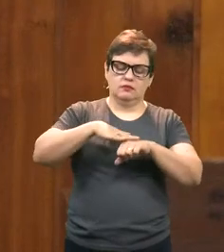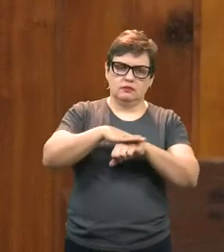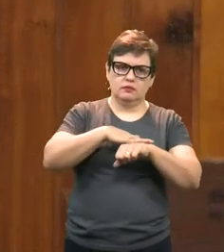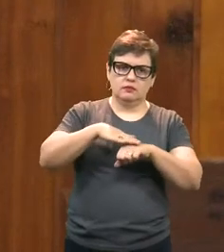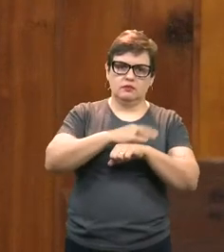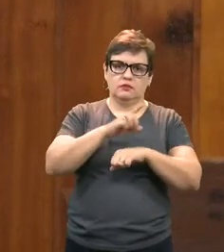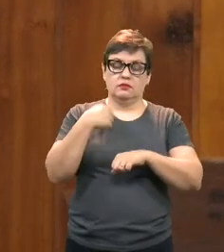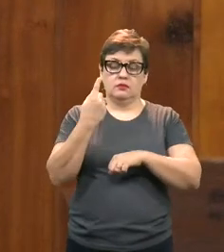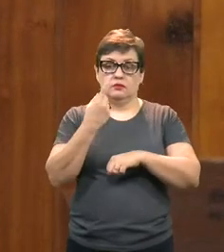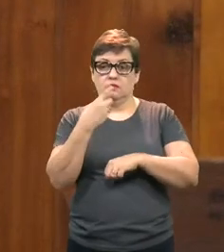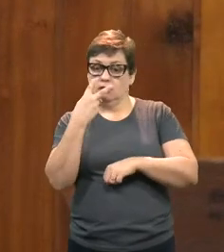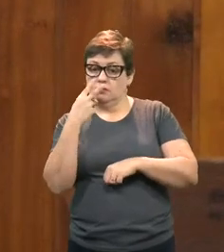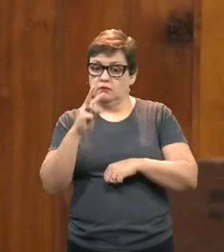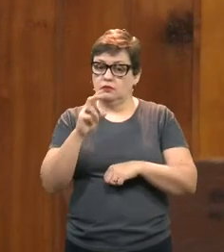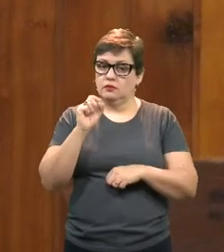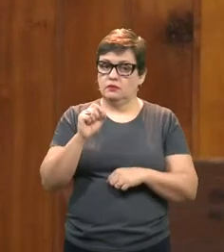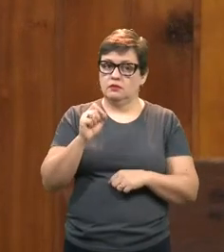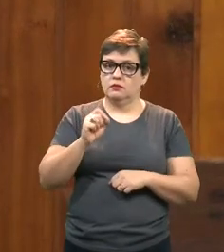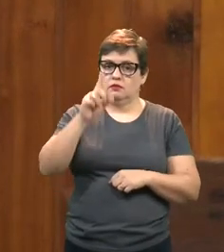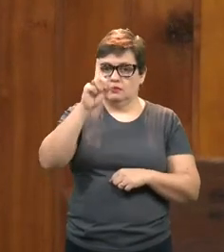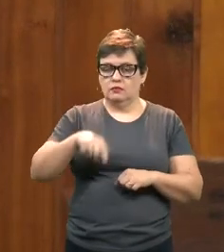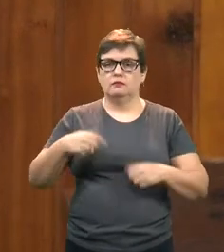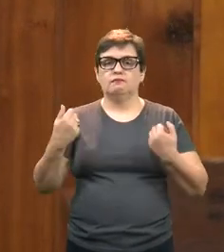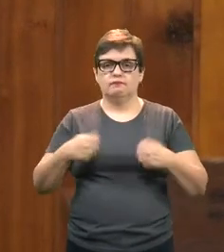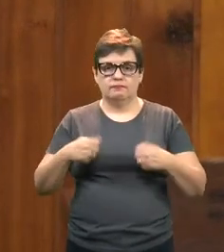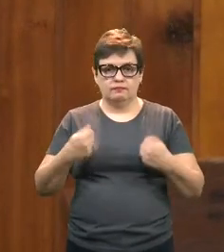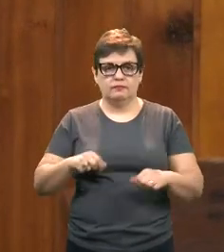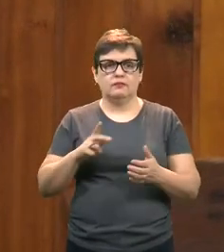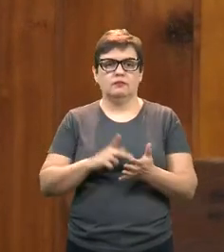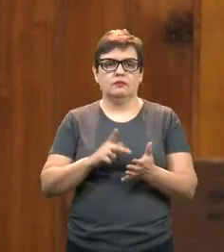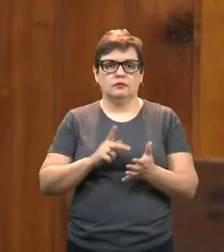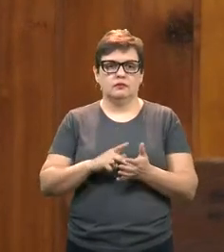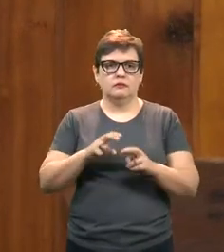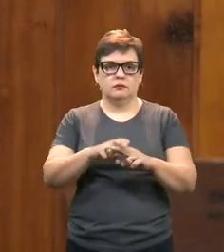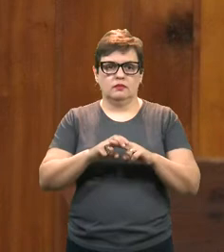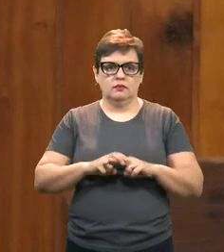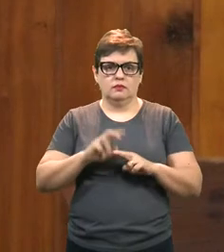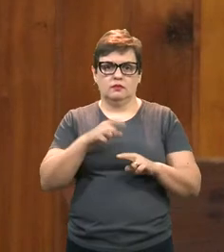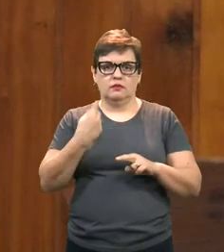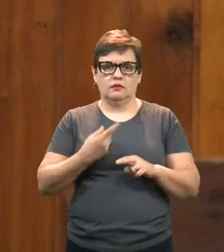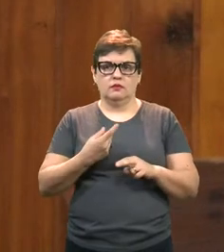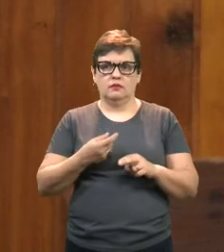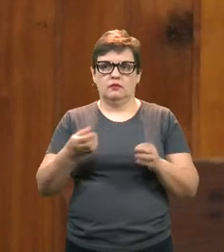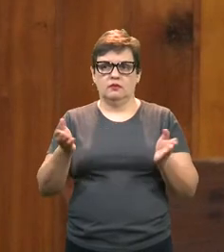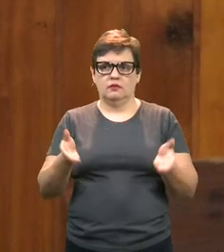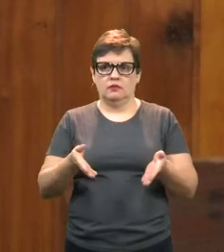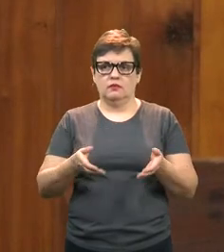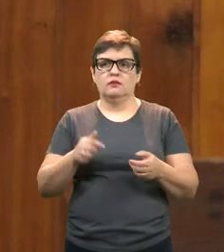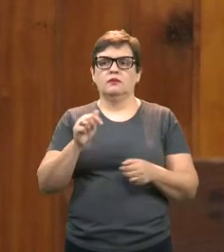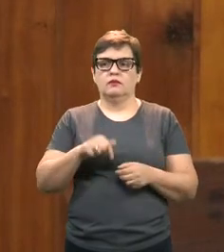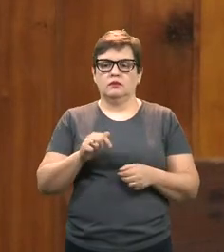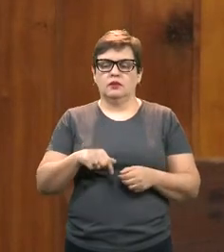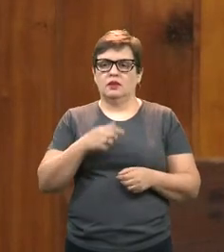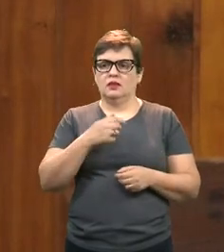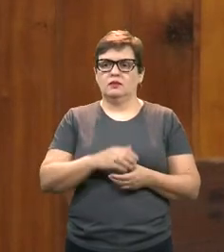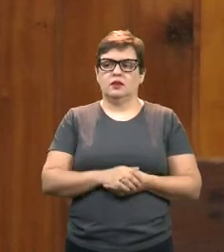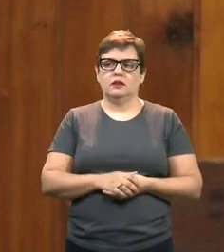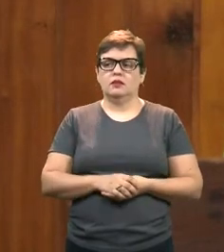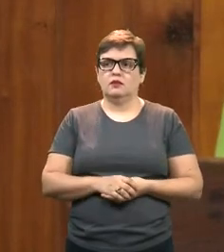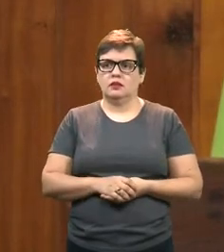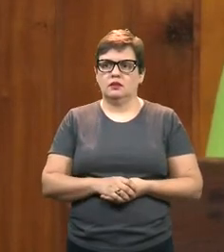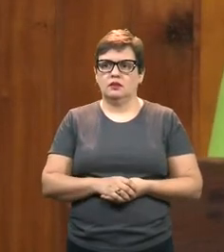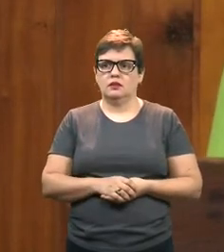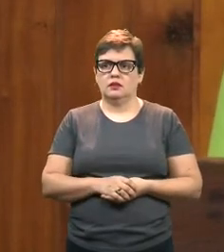chegou à conclusão de que era necessário e por isso estamos aqui hoje. Muitos vêm e me perguntam,